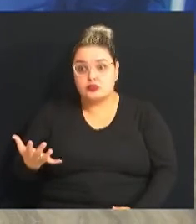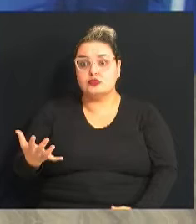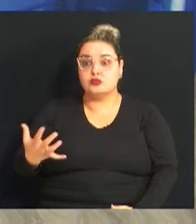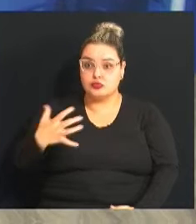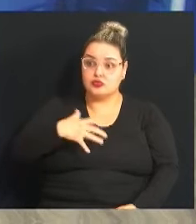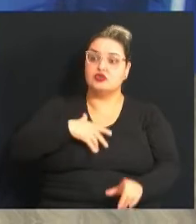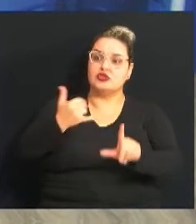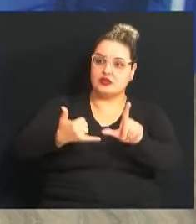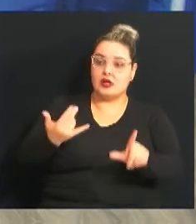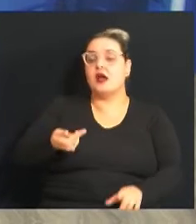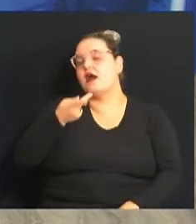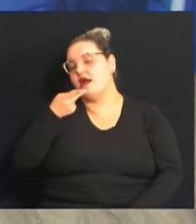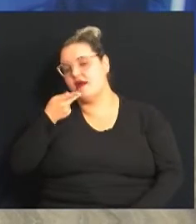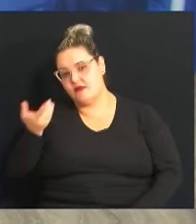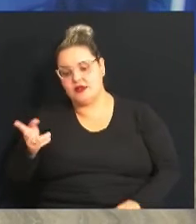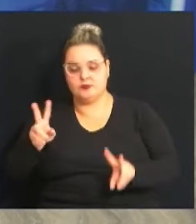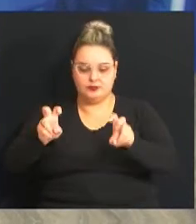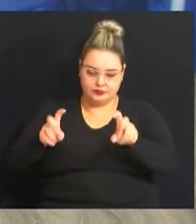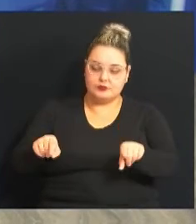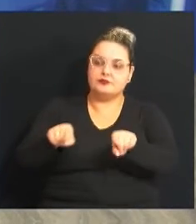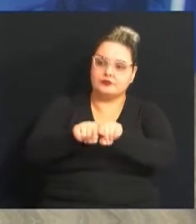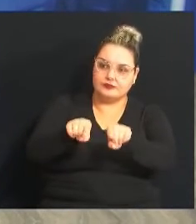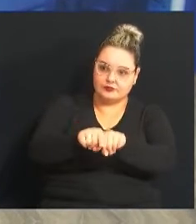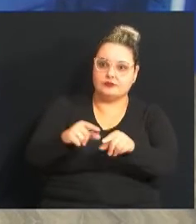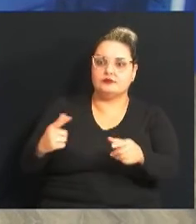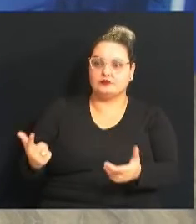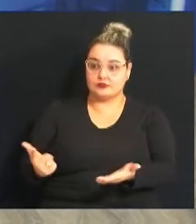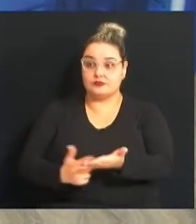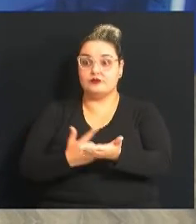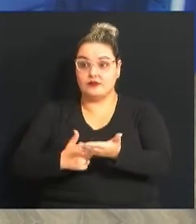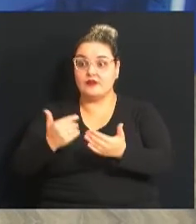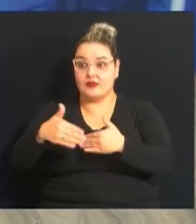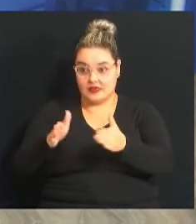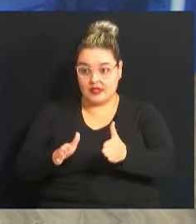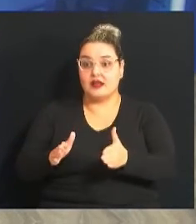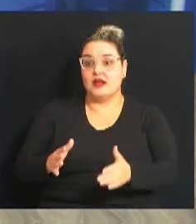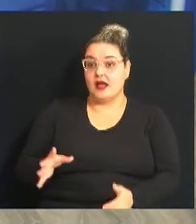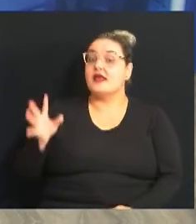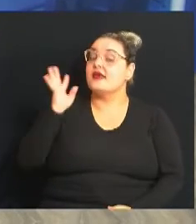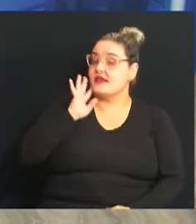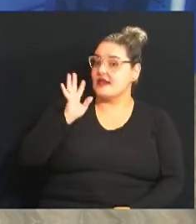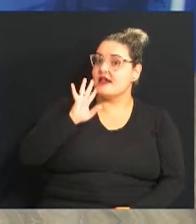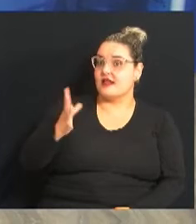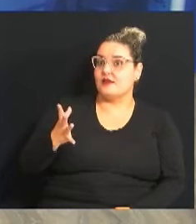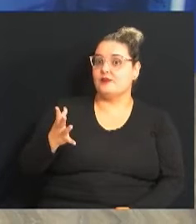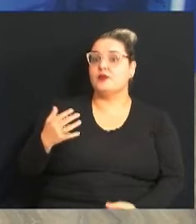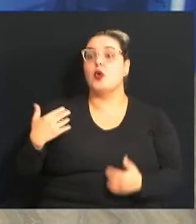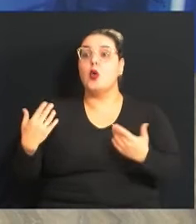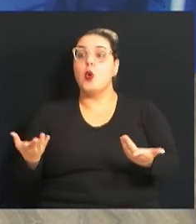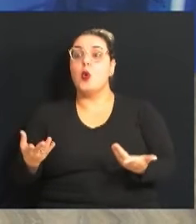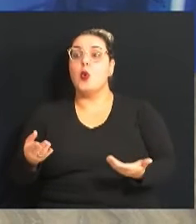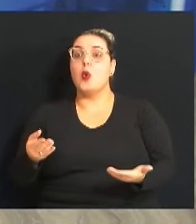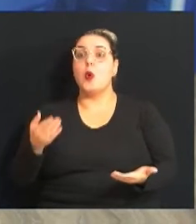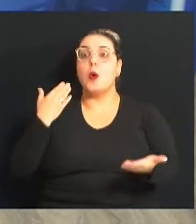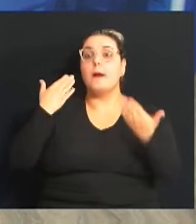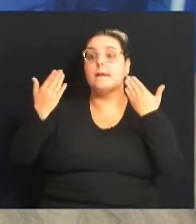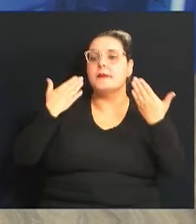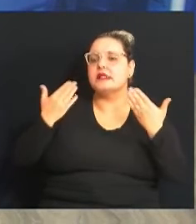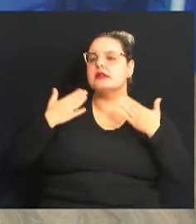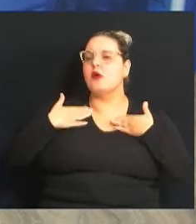ela fala sobre esse assunto também com este livro caixinha, então muito interessante. Sobre o Psicologia